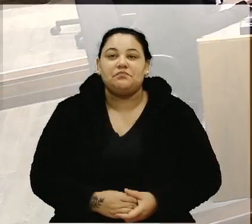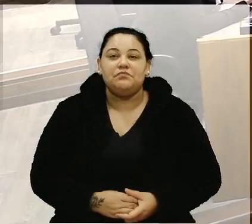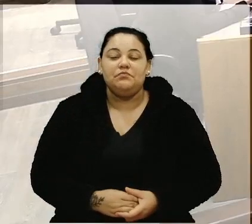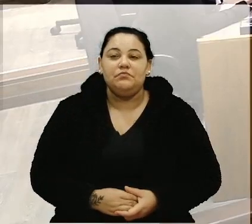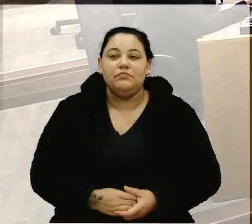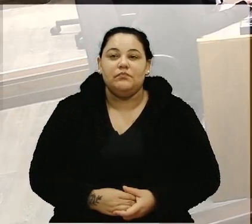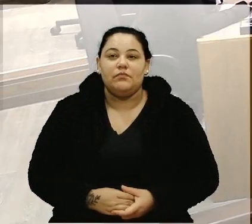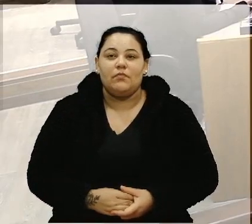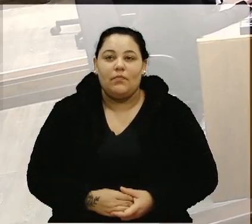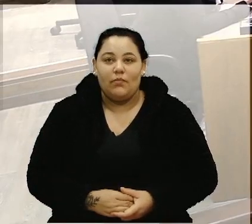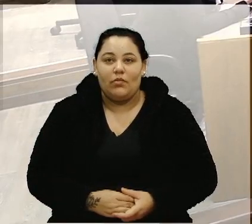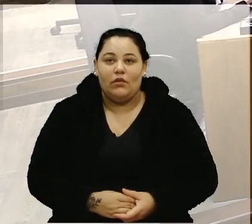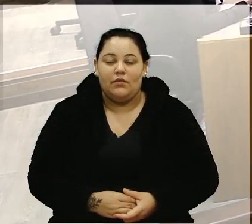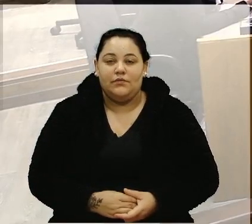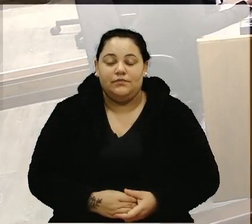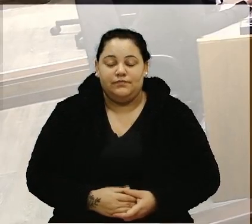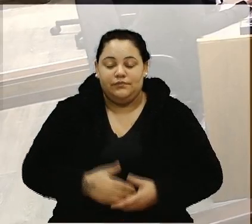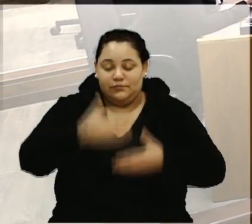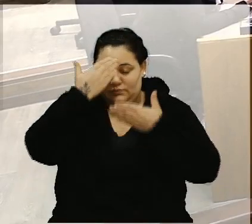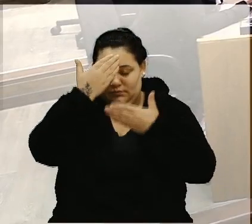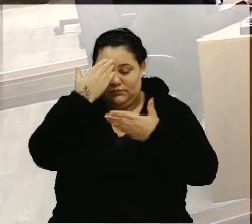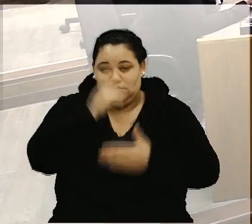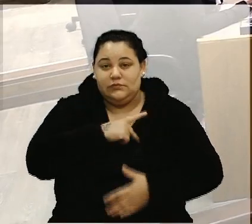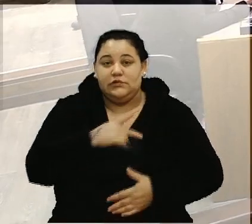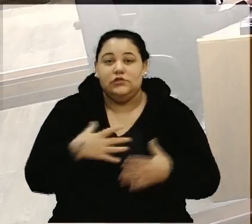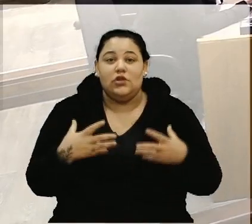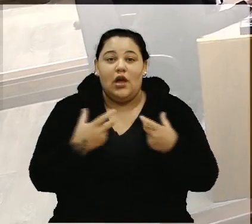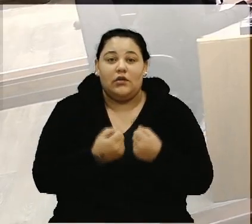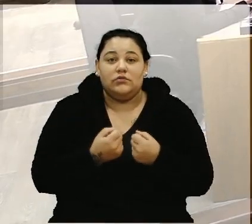Presidente, cumprimento os nobres colegas.